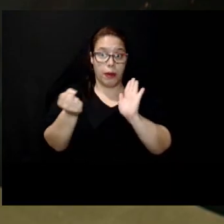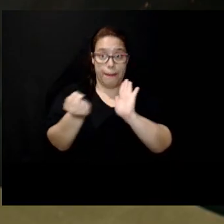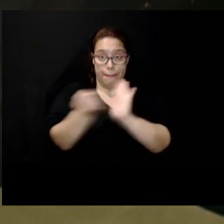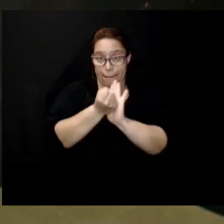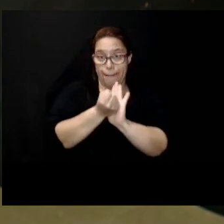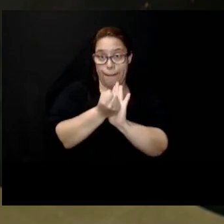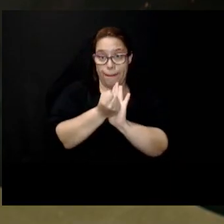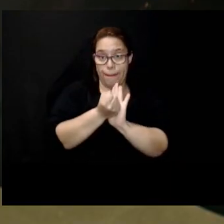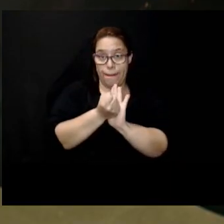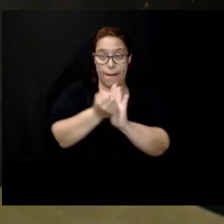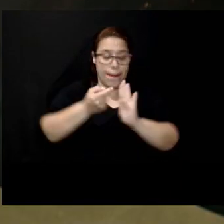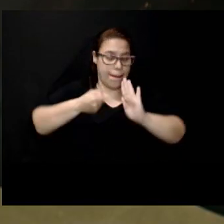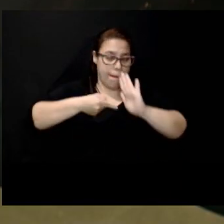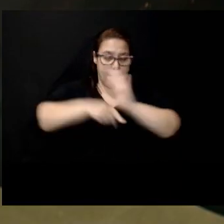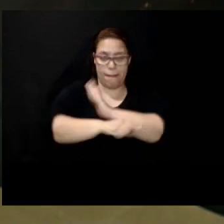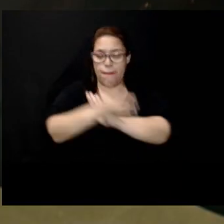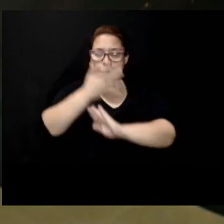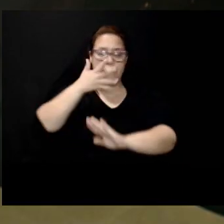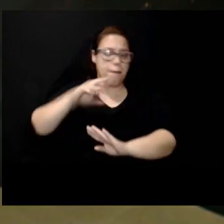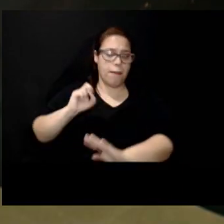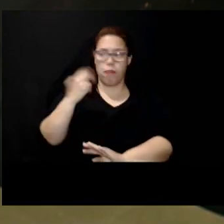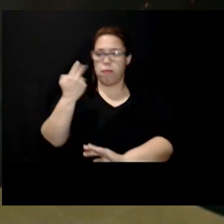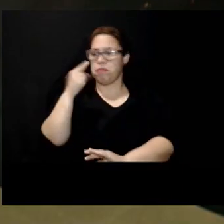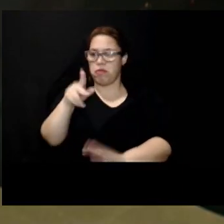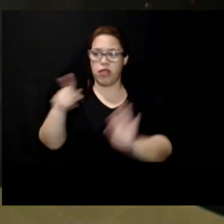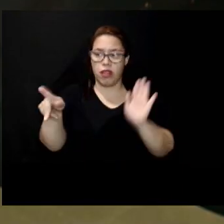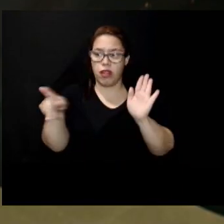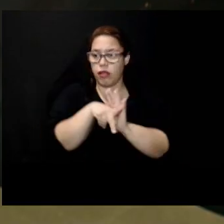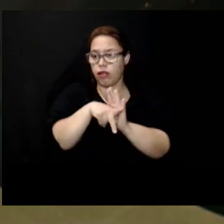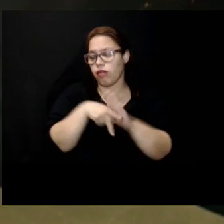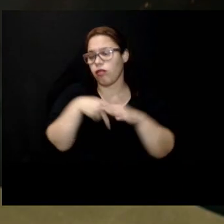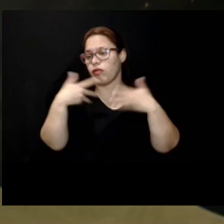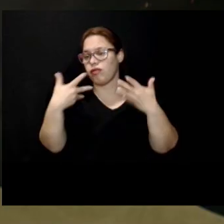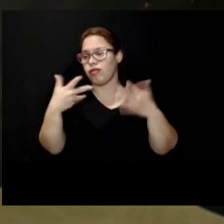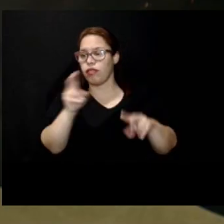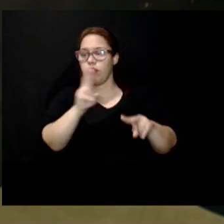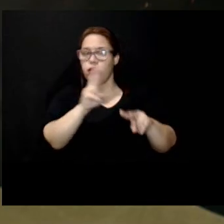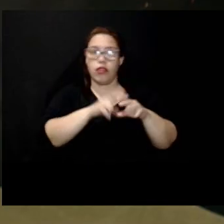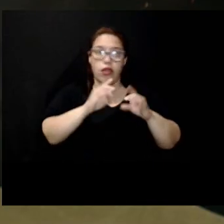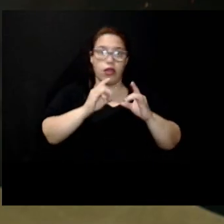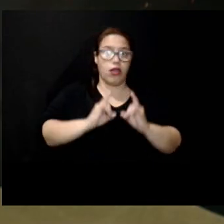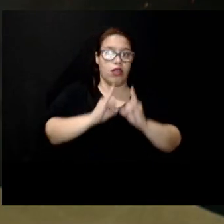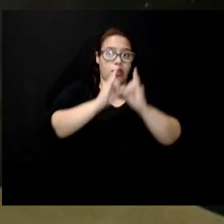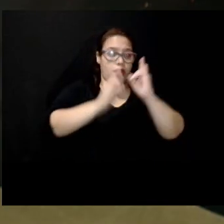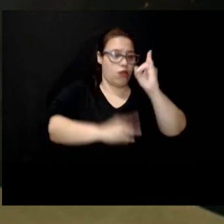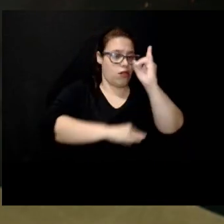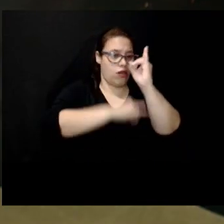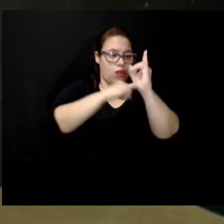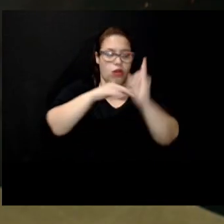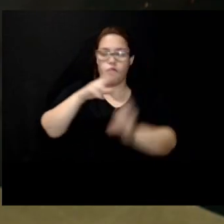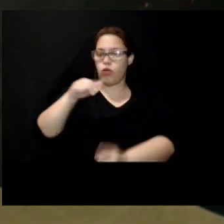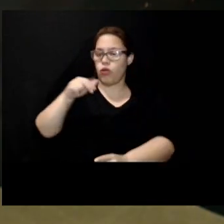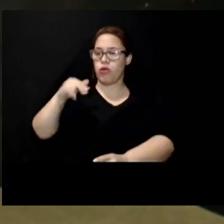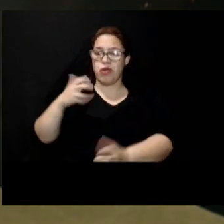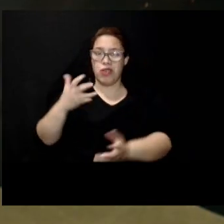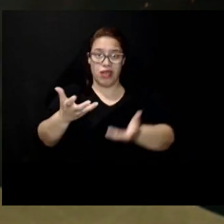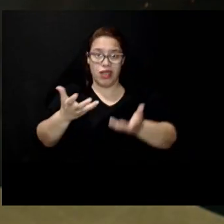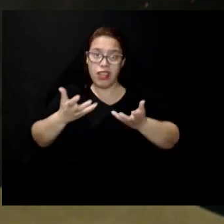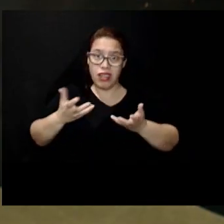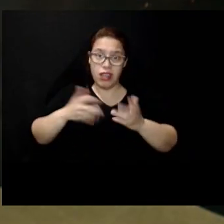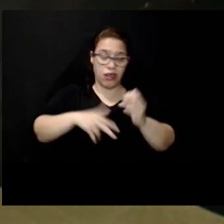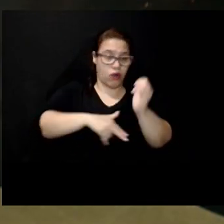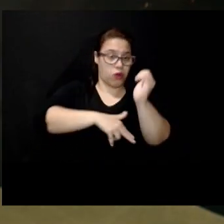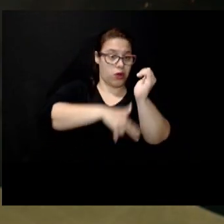profundas na sua criança ou até mesmo em você mesmo? Você já ficou trancado no elevador e depois disso você nunca mais quis saber de elevador,